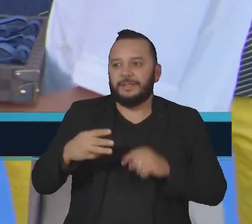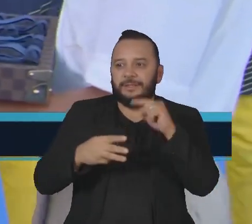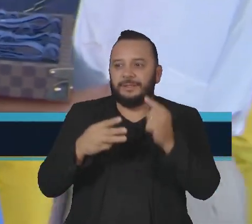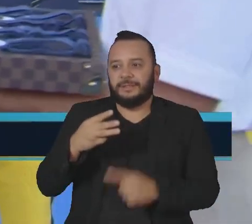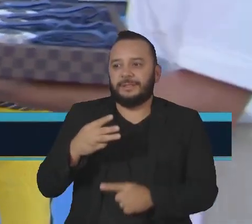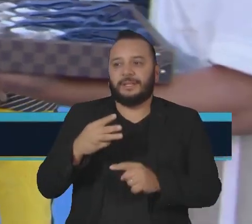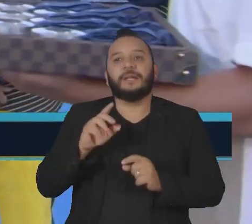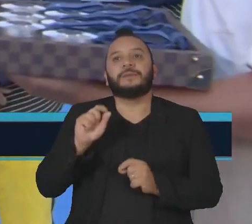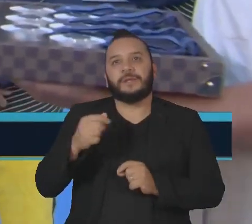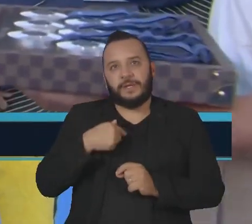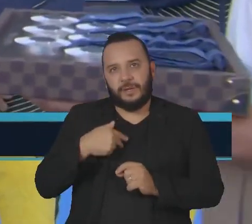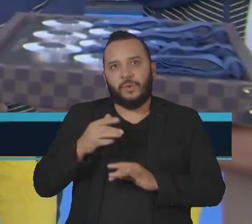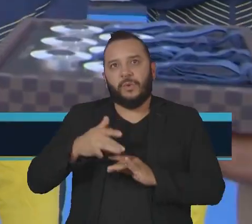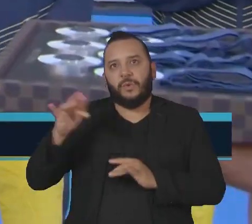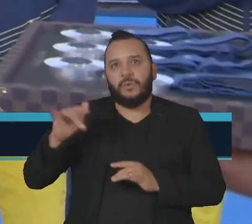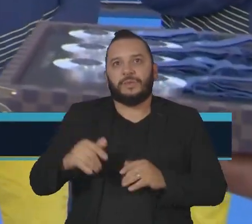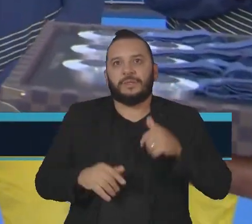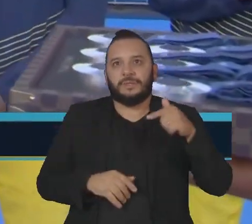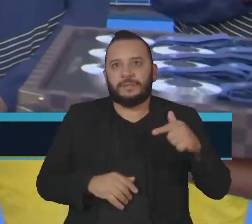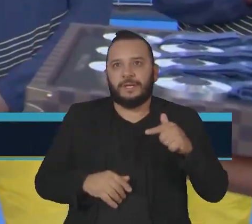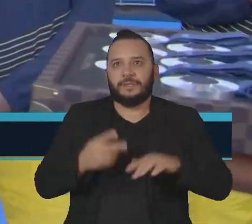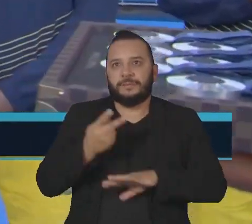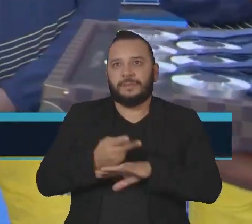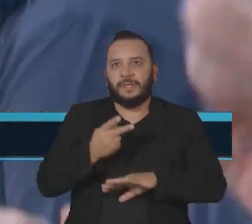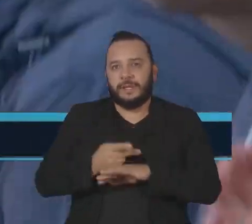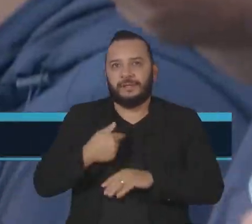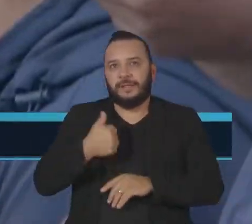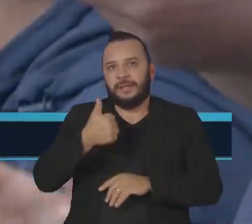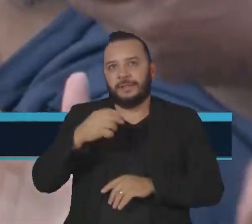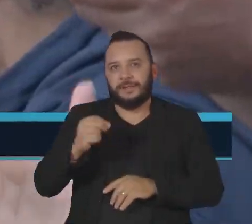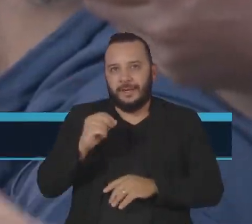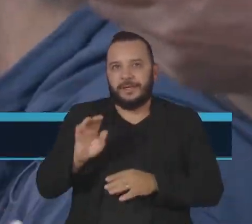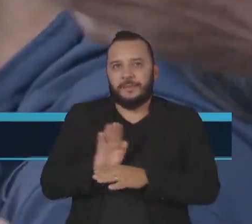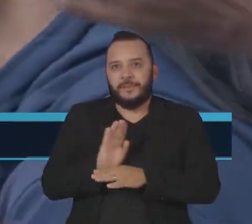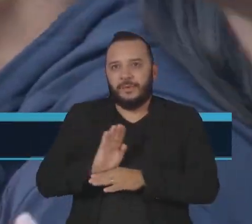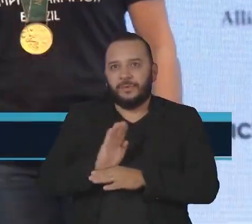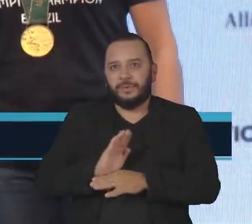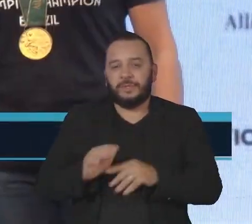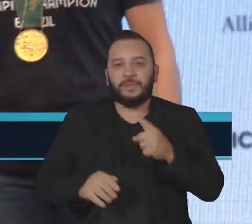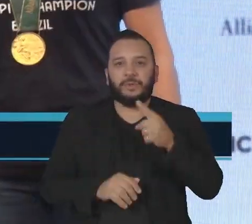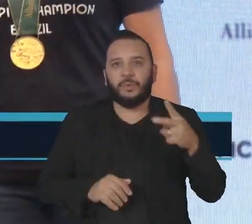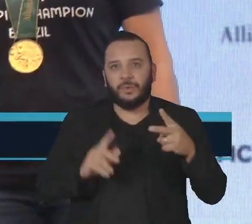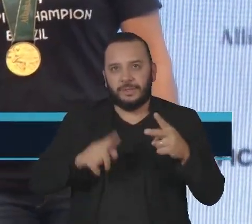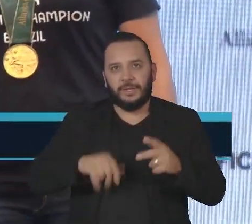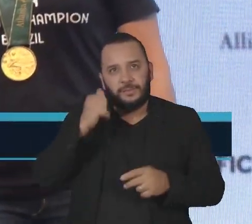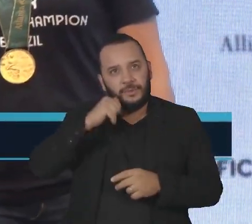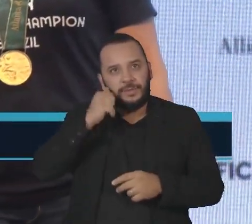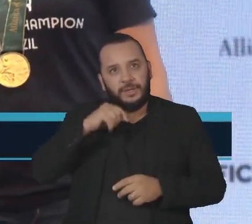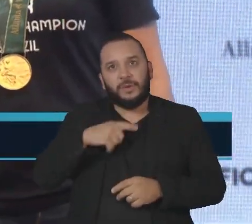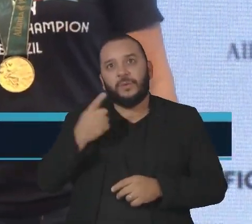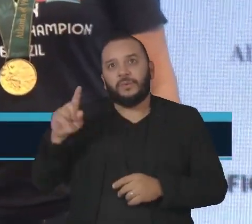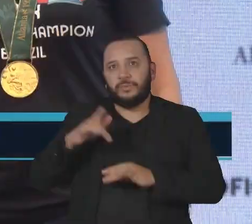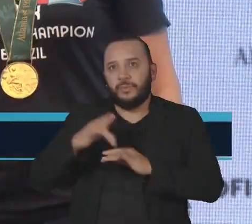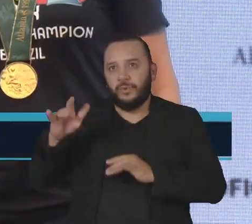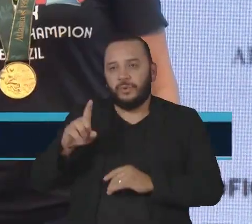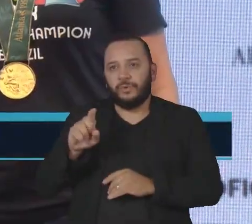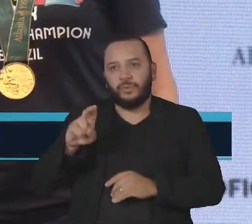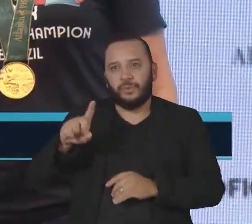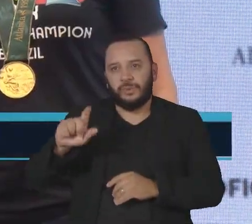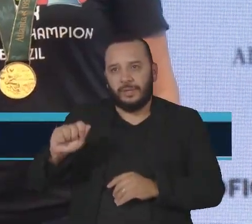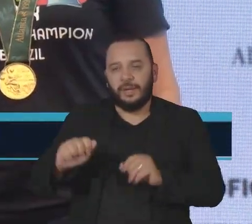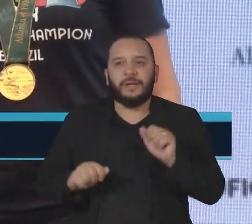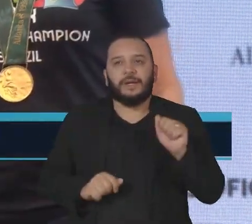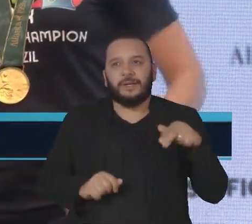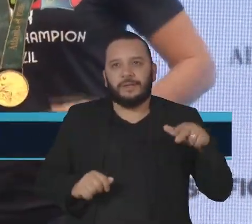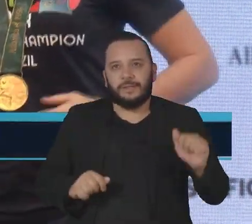ouros, 7 pratas e 10 bronzes. 12 desses pódios foram de mulheres. O último ouro foi da dupla Duda e Ana Patrícia,